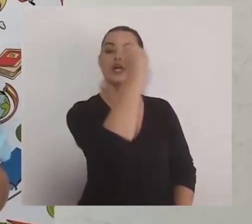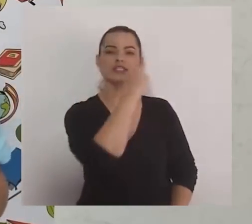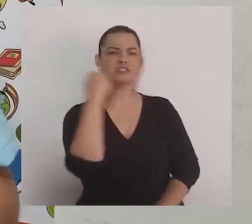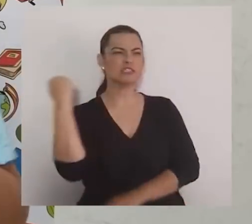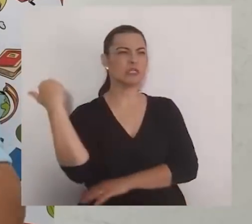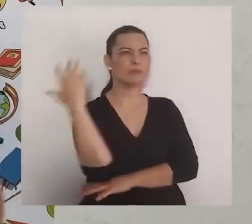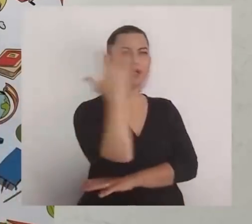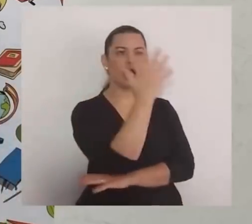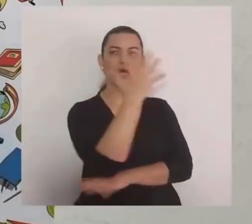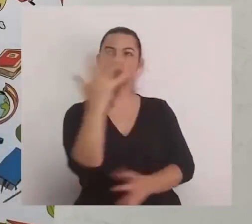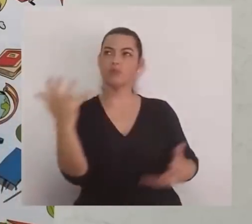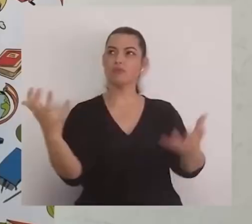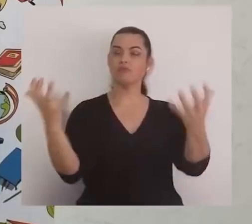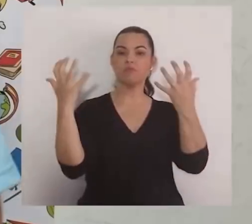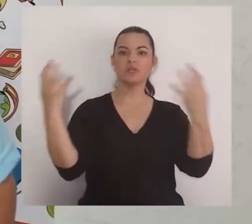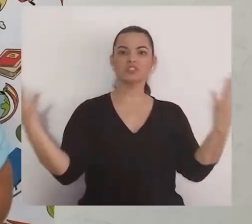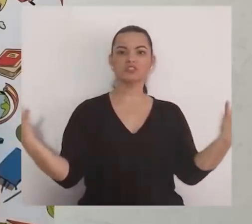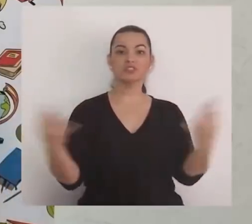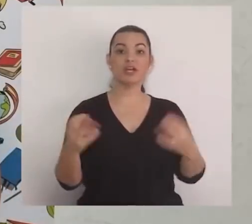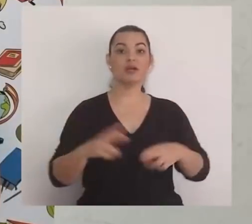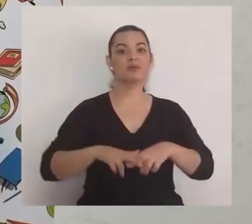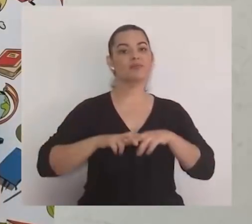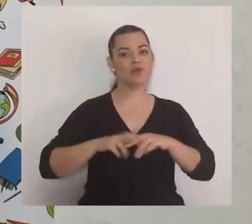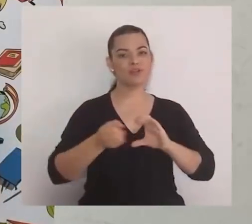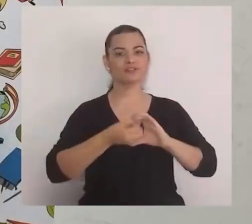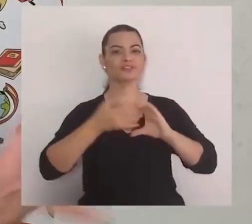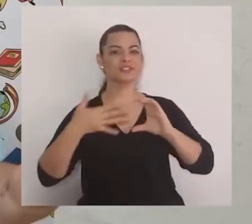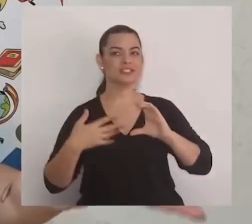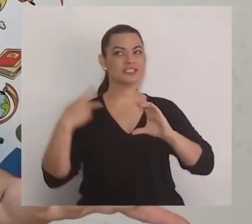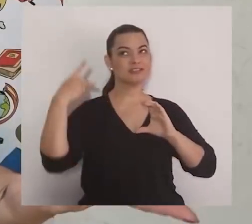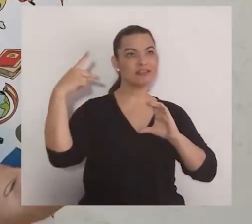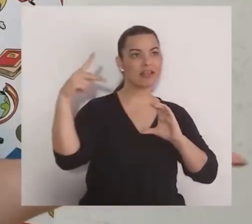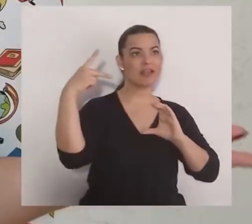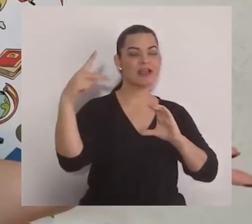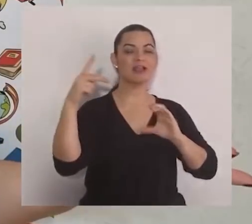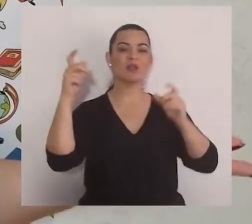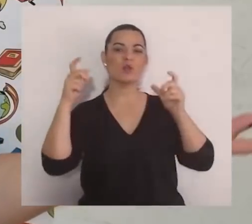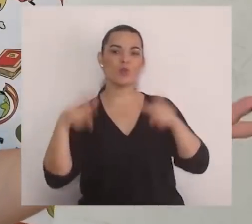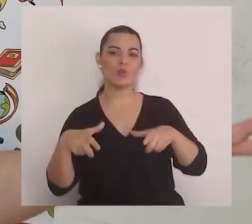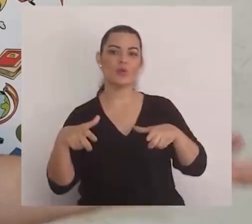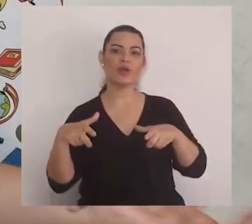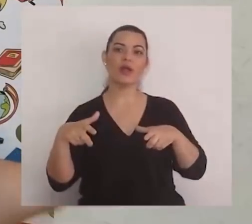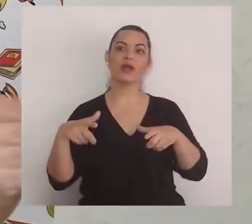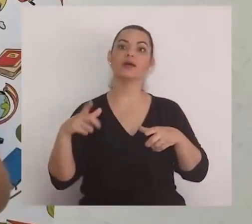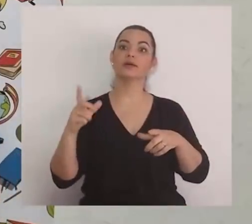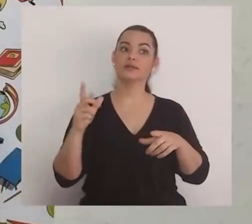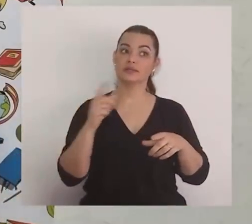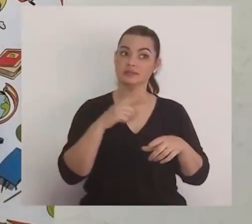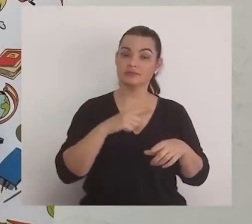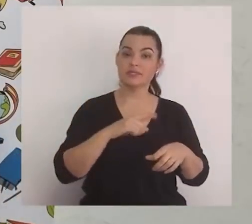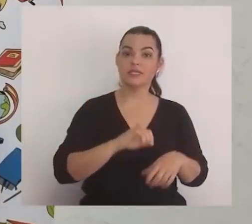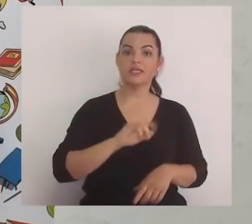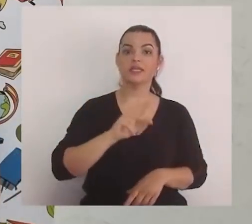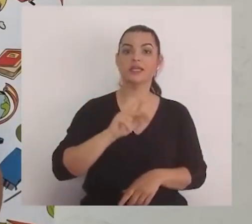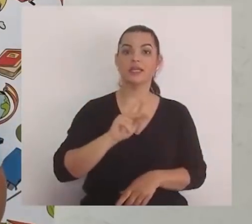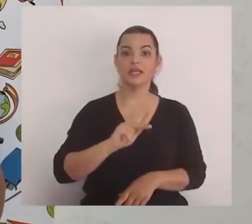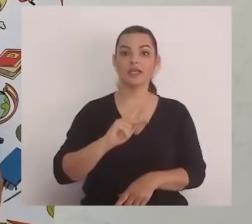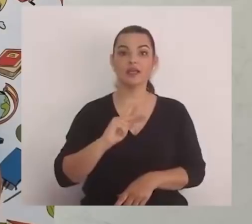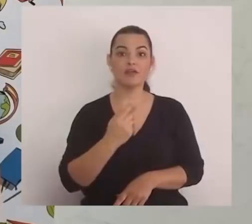essa representatividade, mas eles recebem uma quantidade imensa de